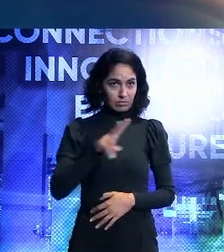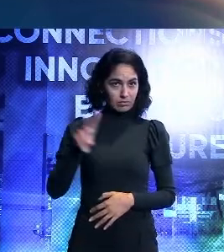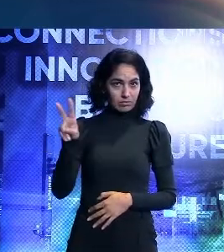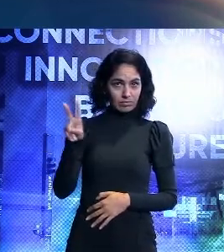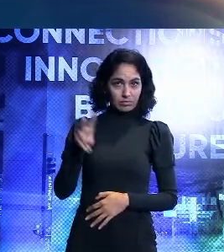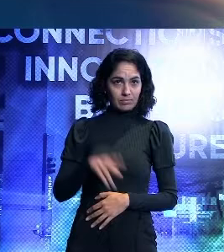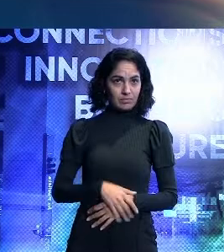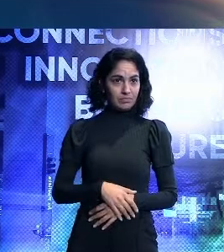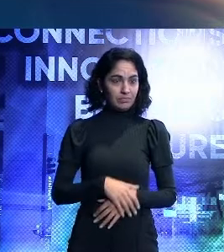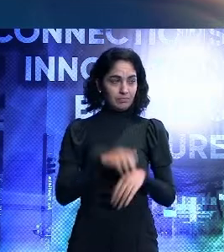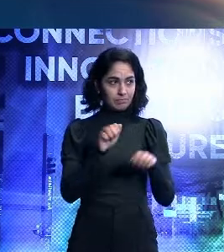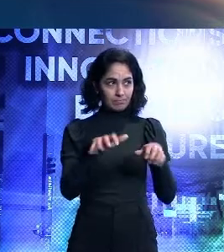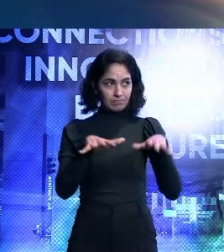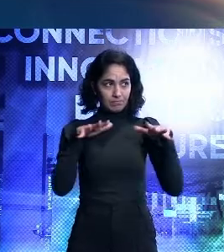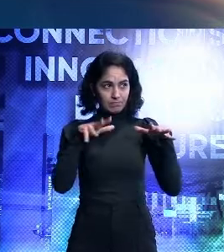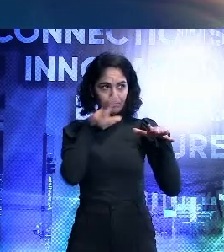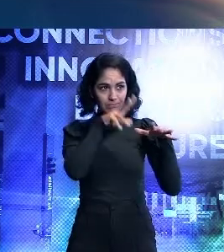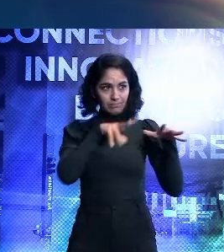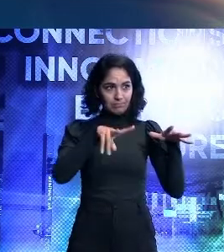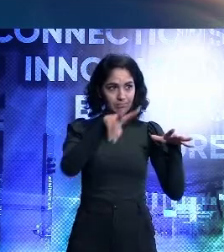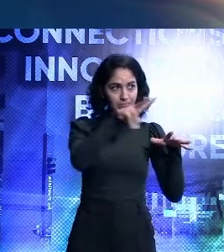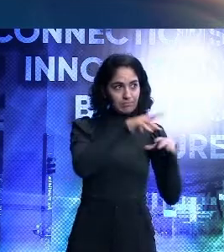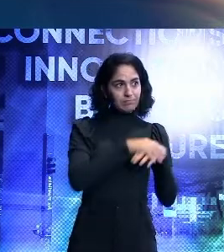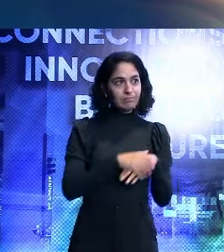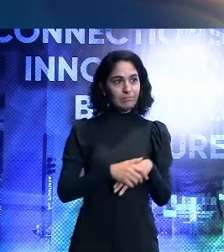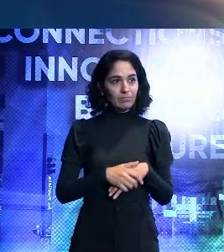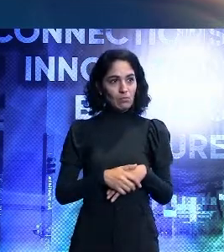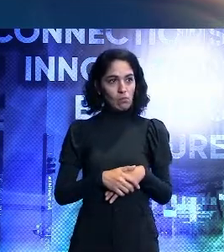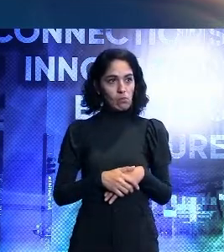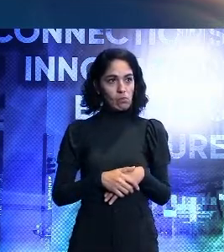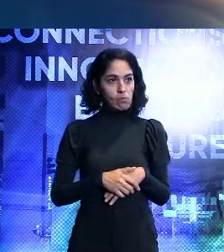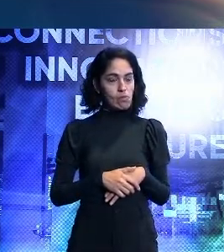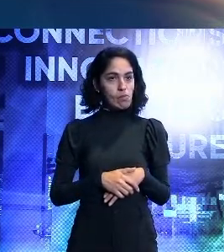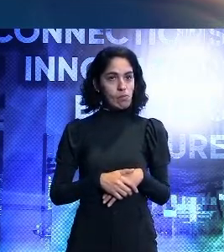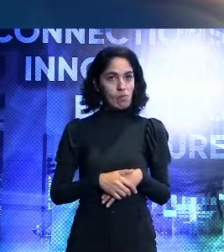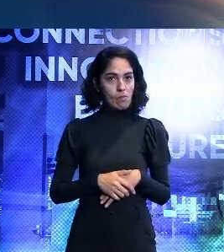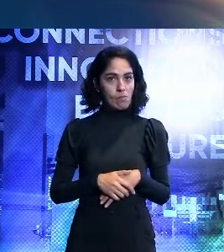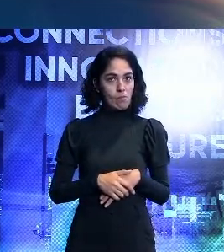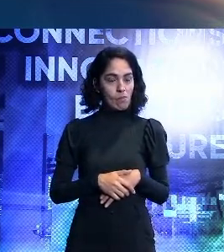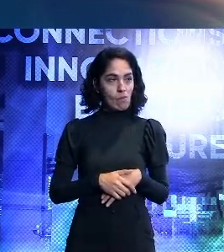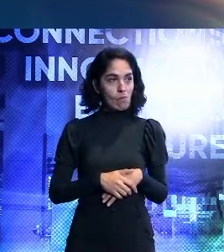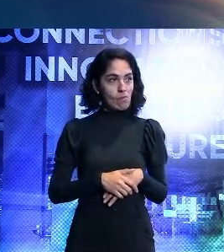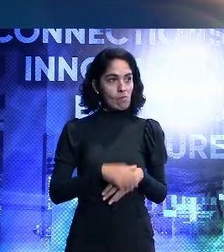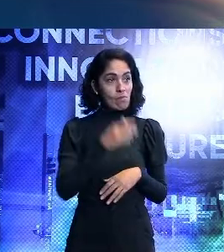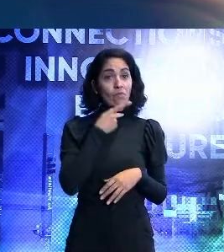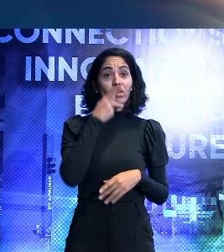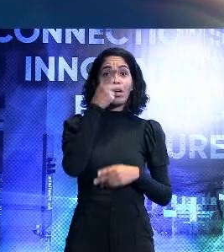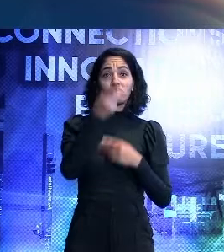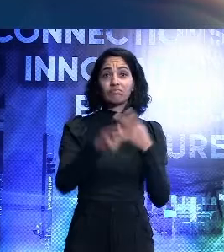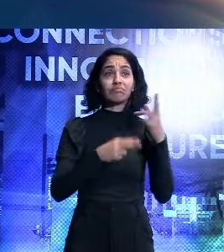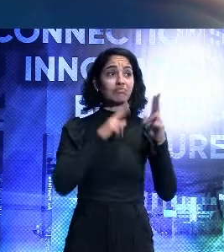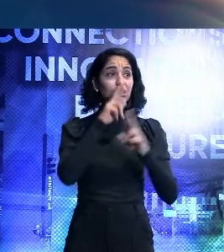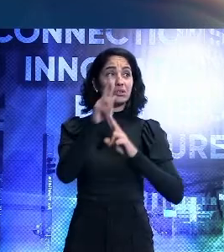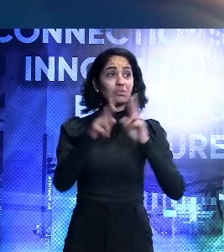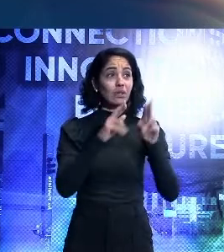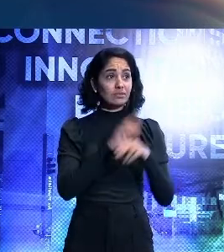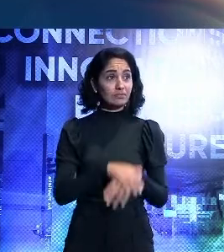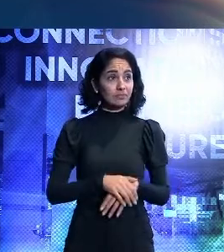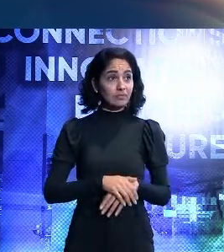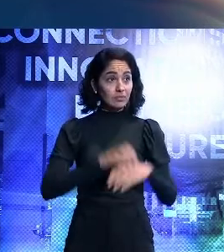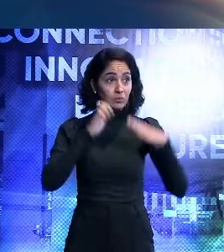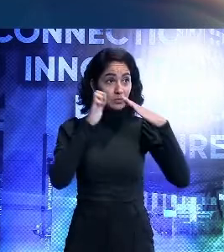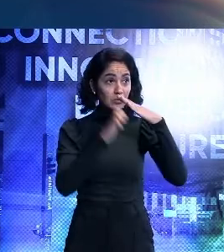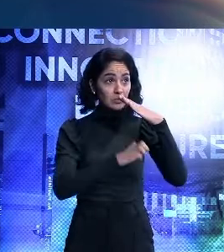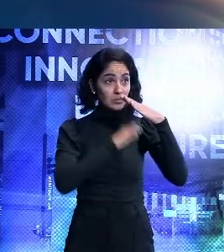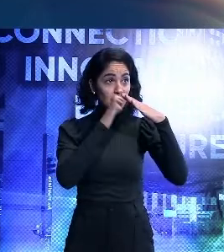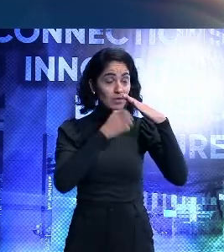botar o laser na testa de vocês aí. Não, zoeira. E aí, diga. Empresa legal aí que